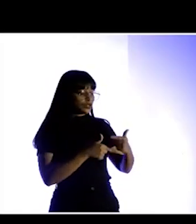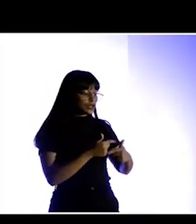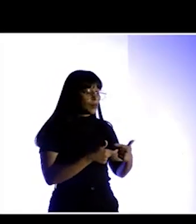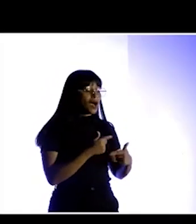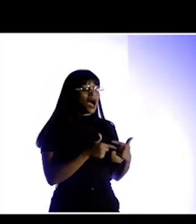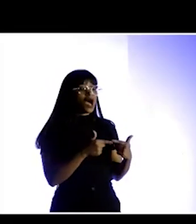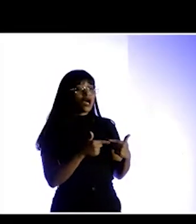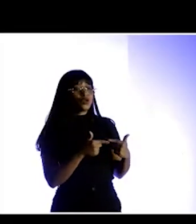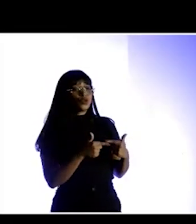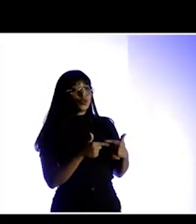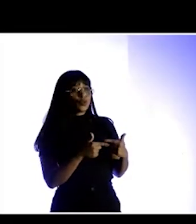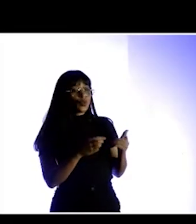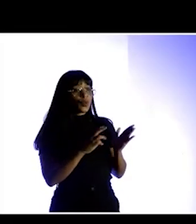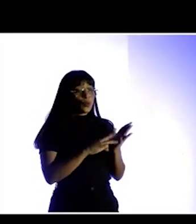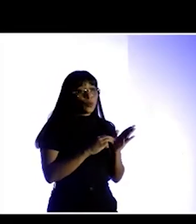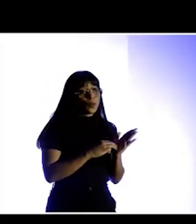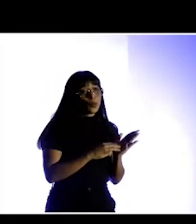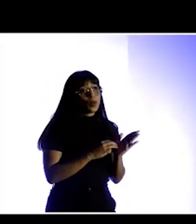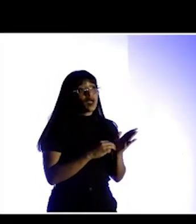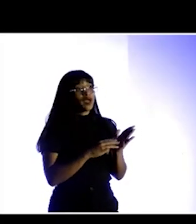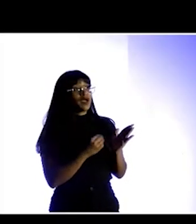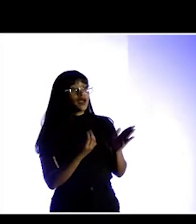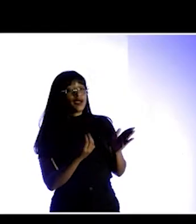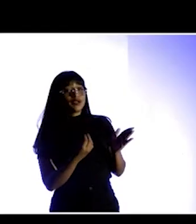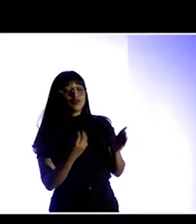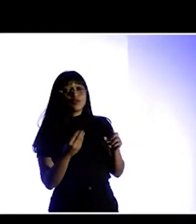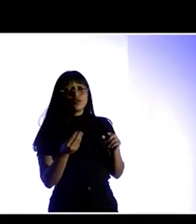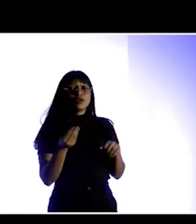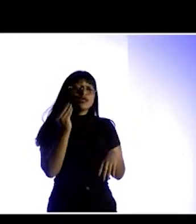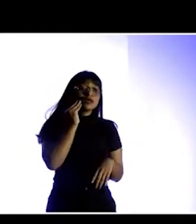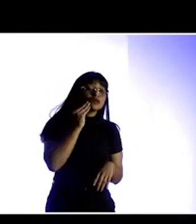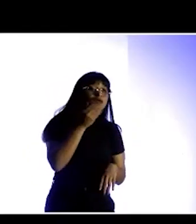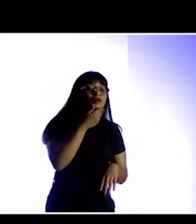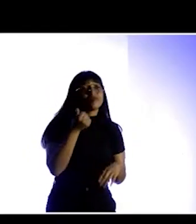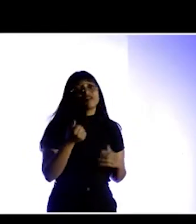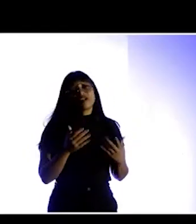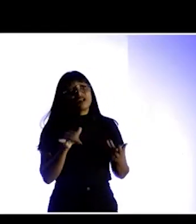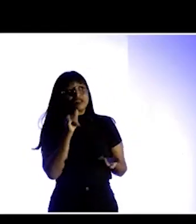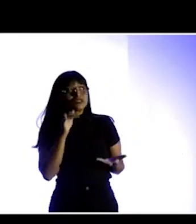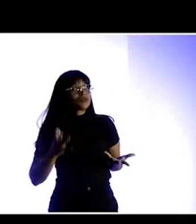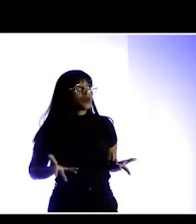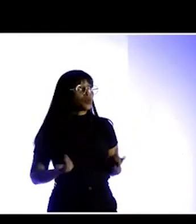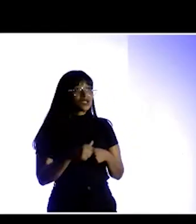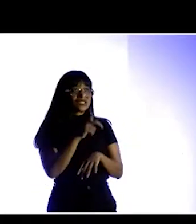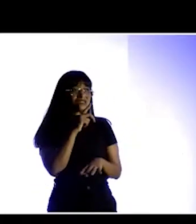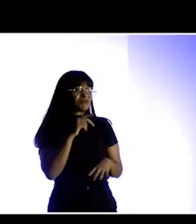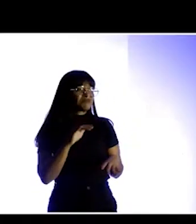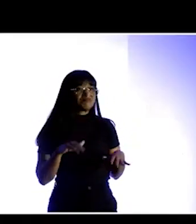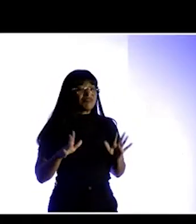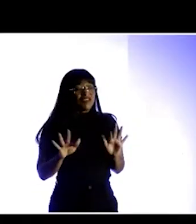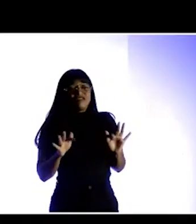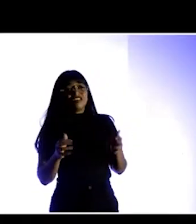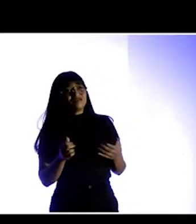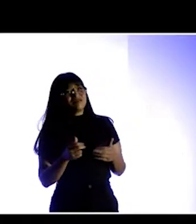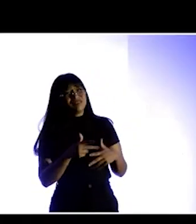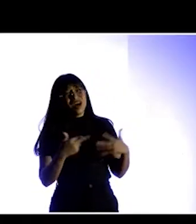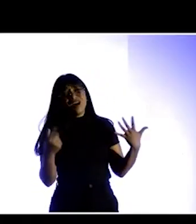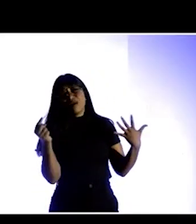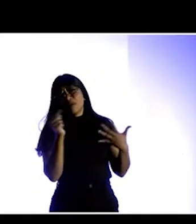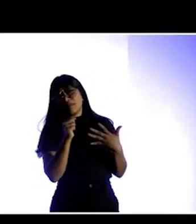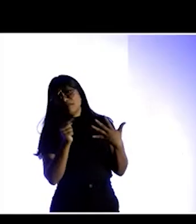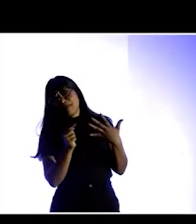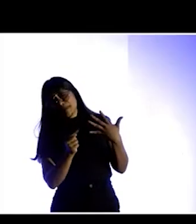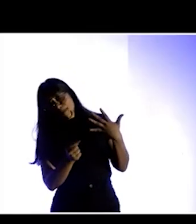flexível, promover o enquadramento de águas para melhorar a nossa qualidade de água. Enfim, são uma série de ações que a gente está iniciando